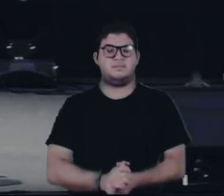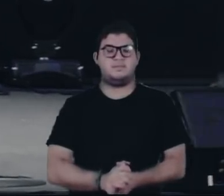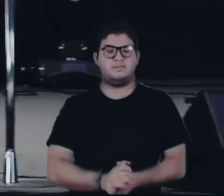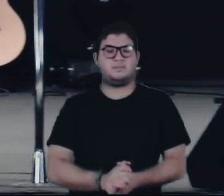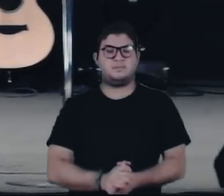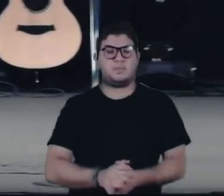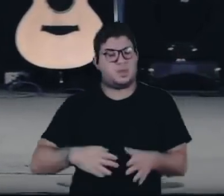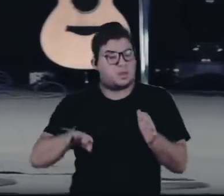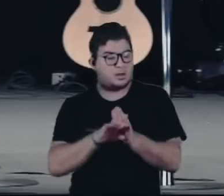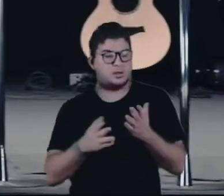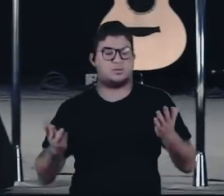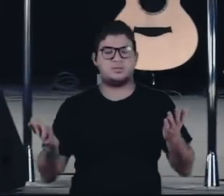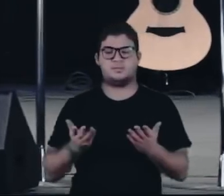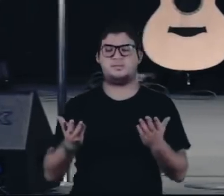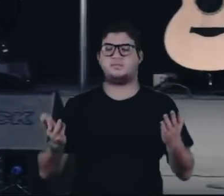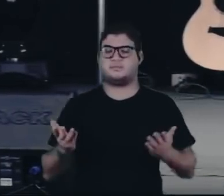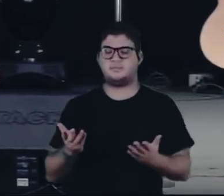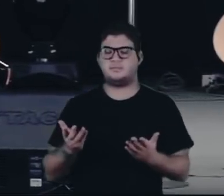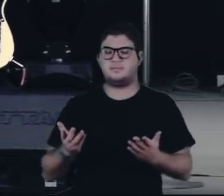Quando a gente chegou aqui,